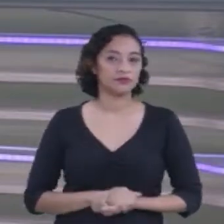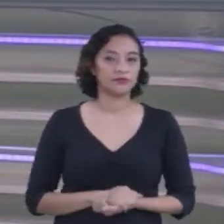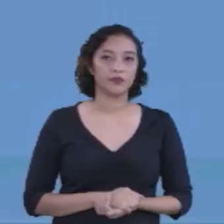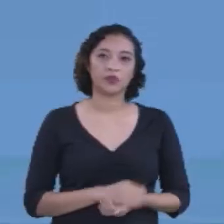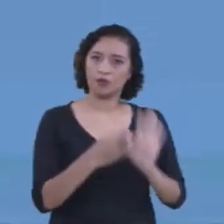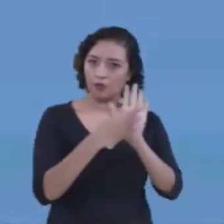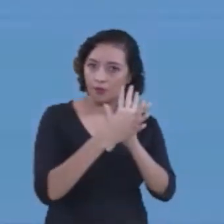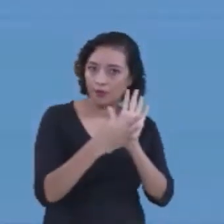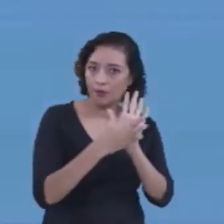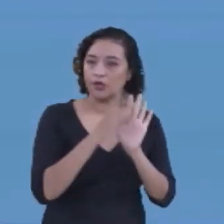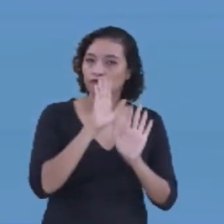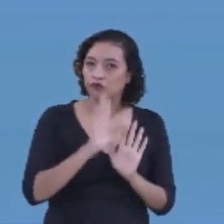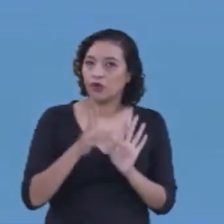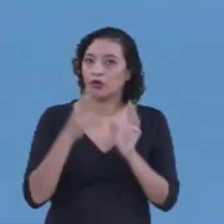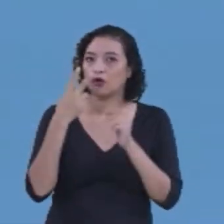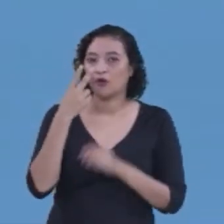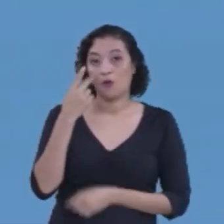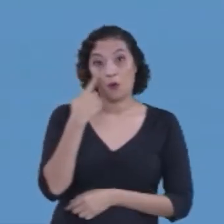só, observe aí.